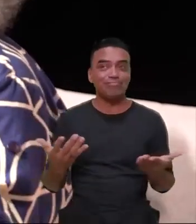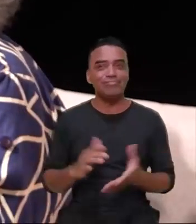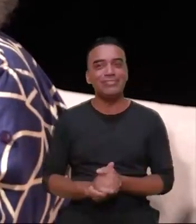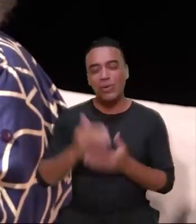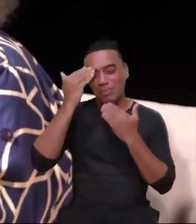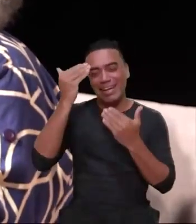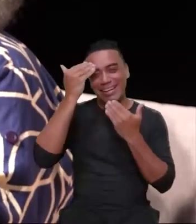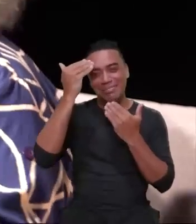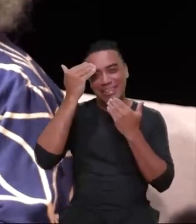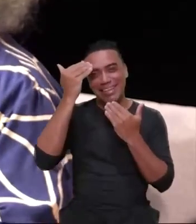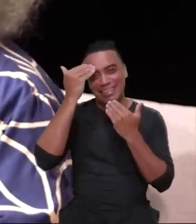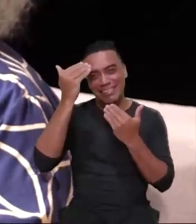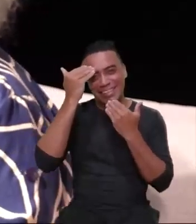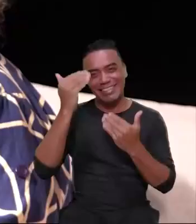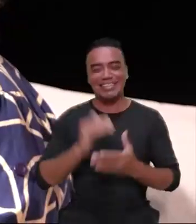Obrigado.